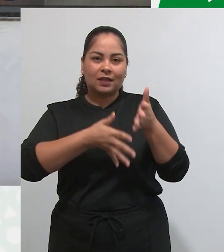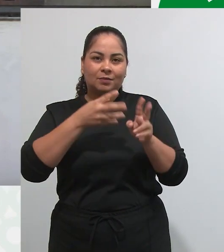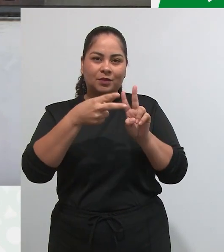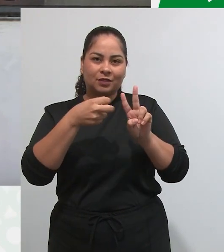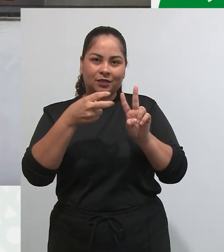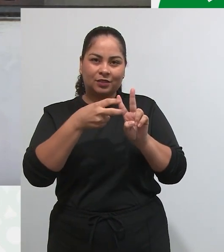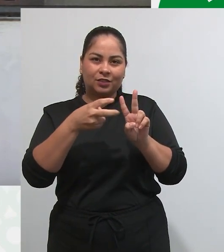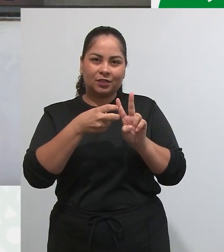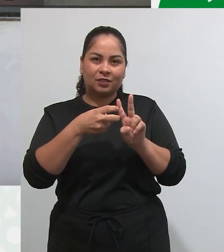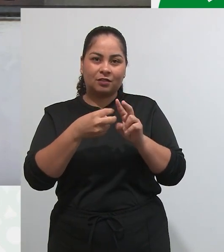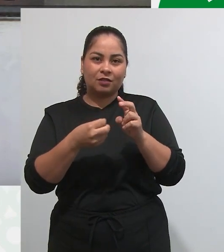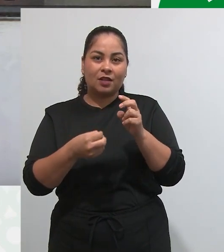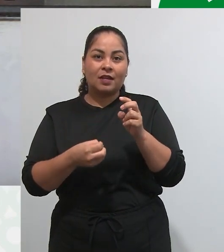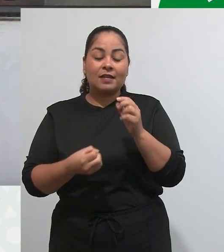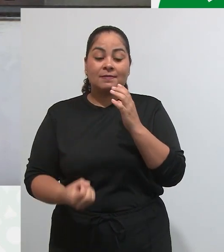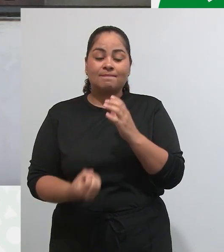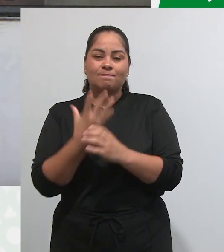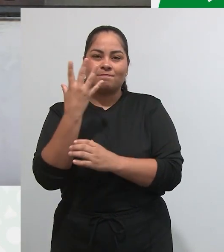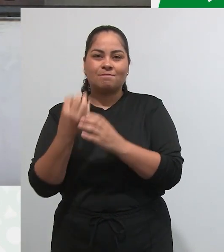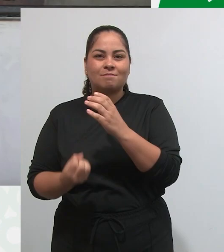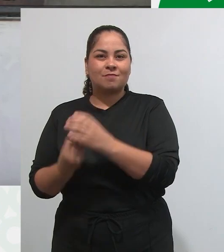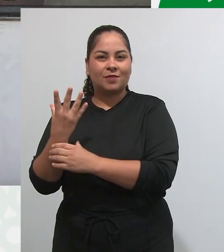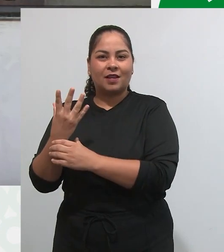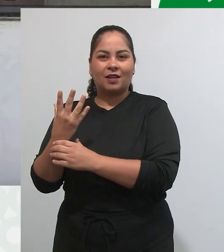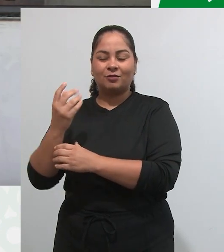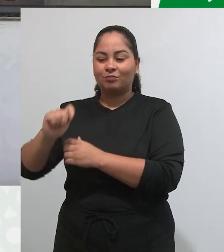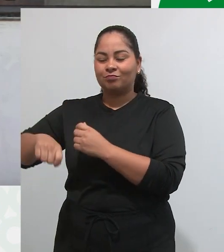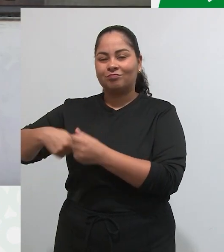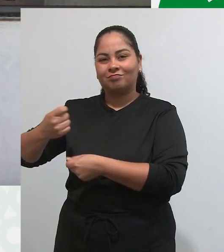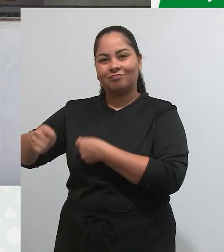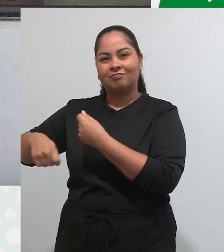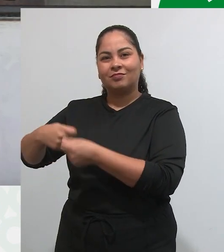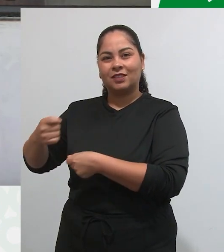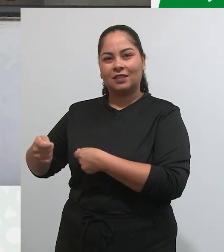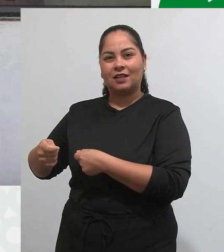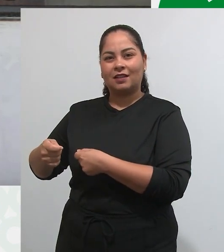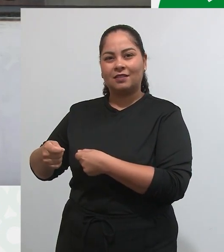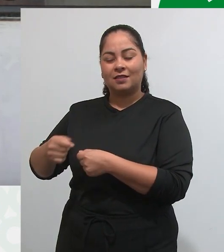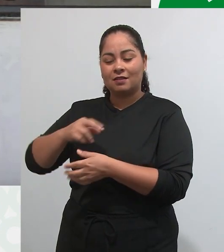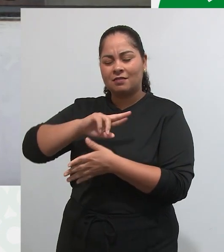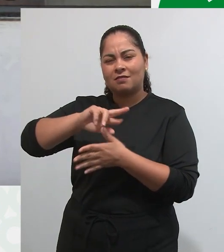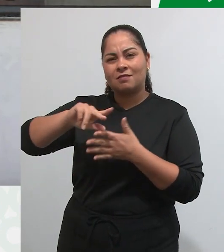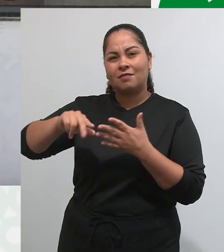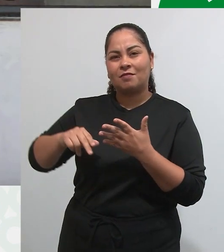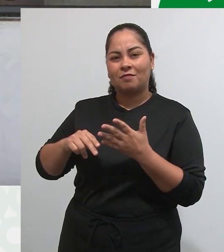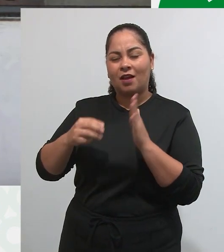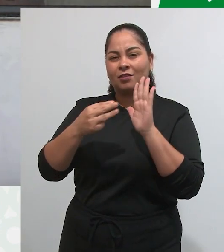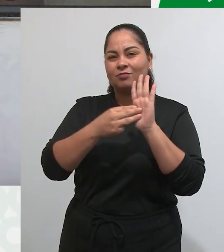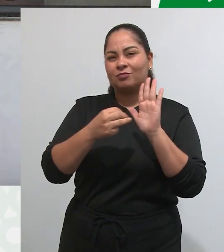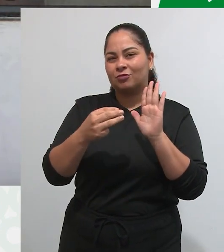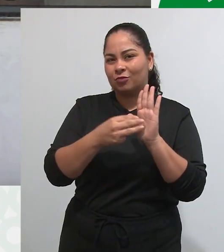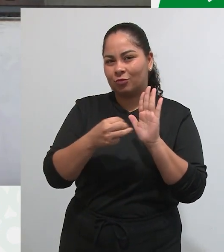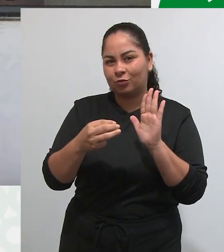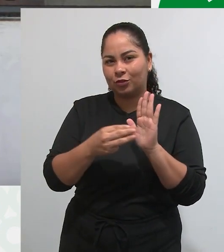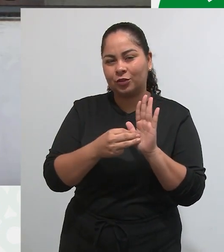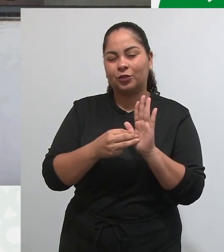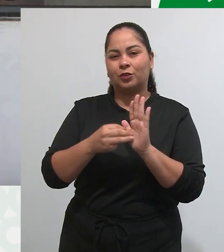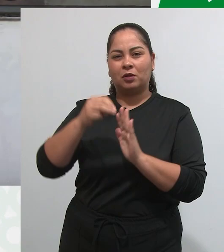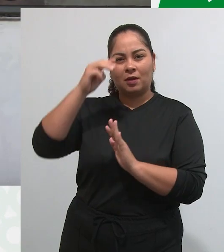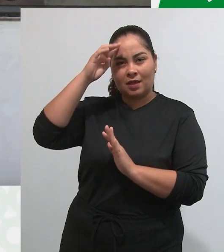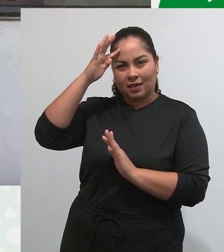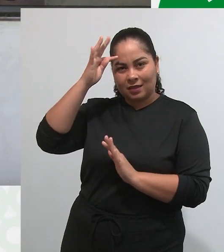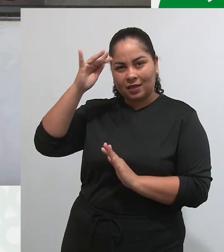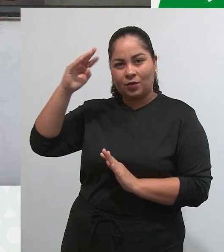indígena. E novos sinais nasceram, novos sinais foram criados, novas teorias,